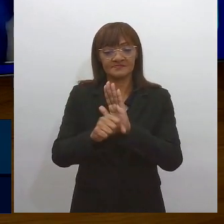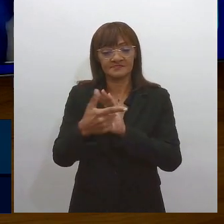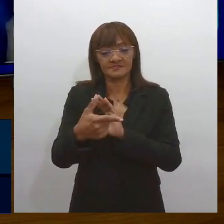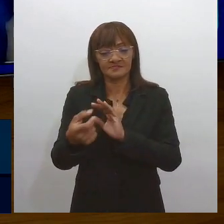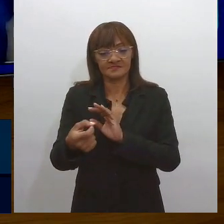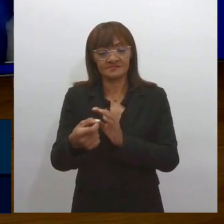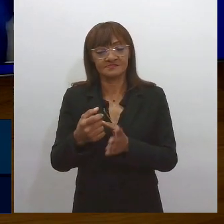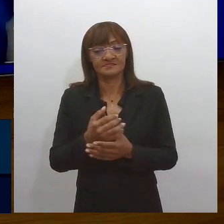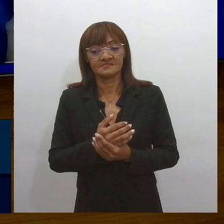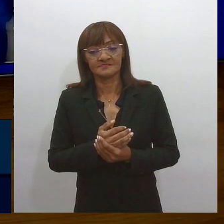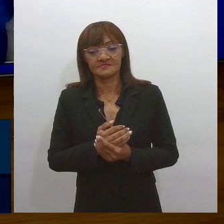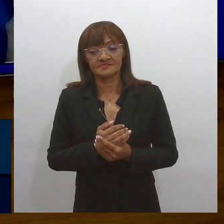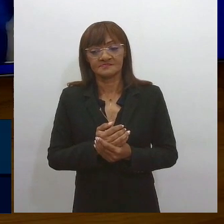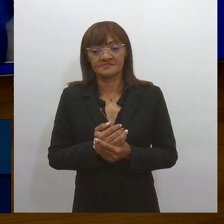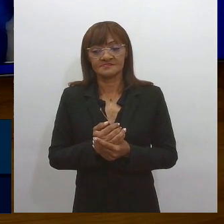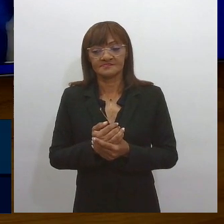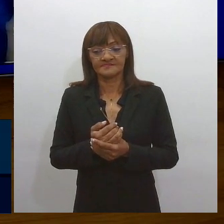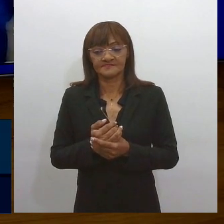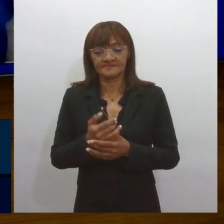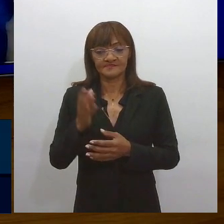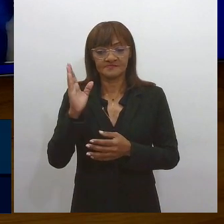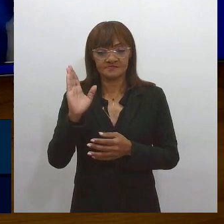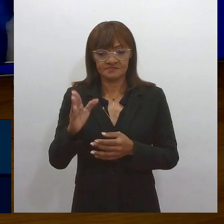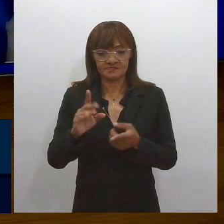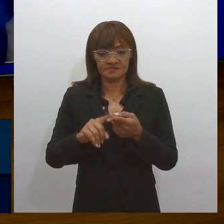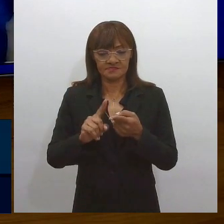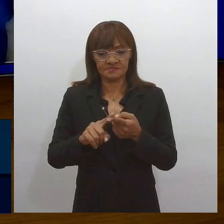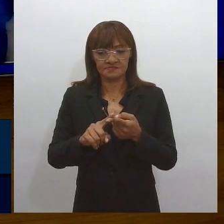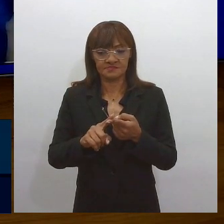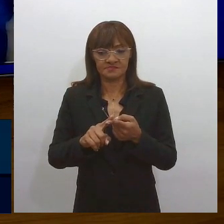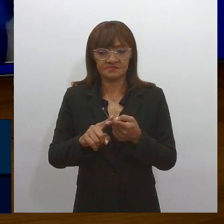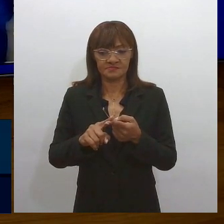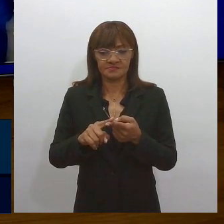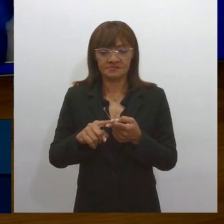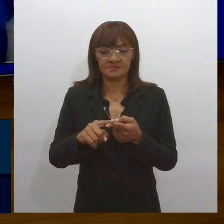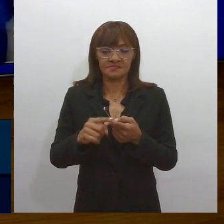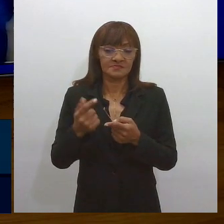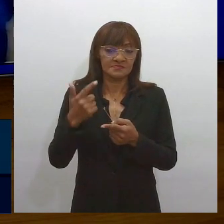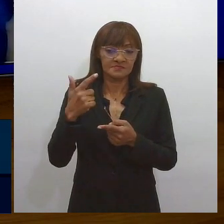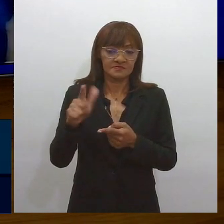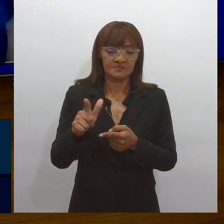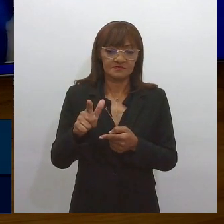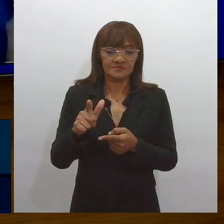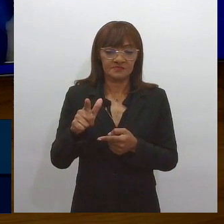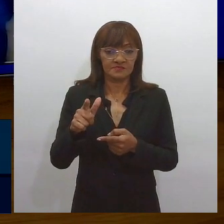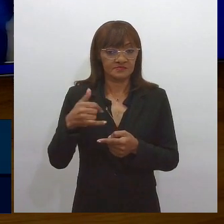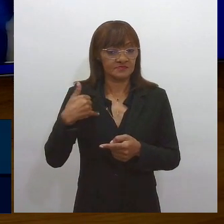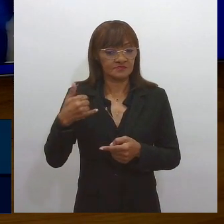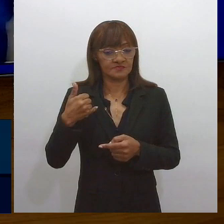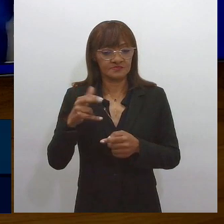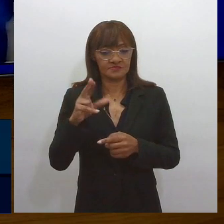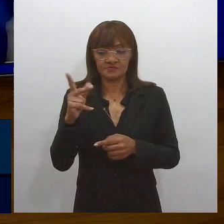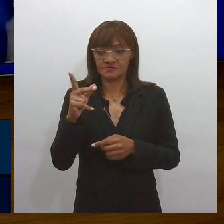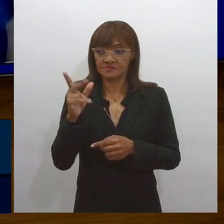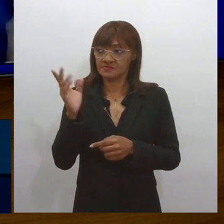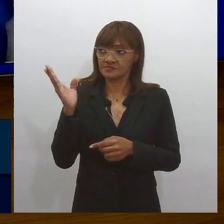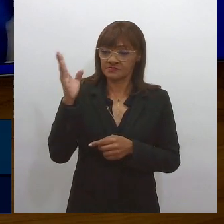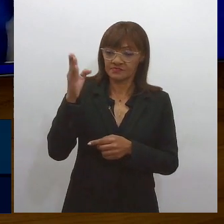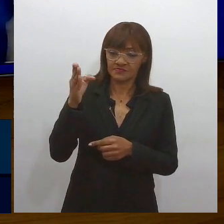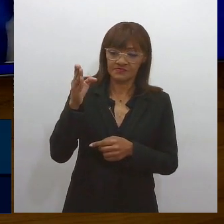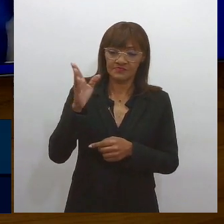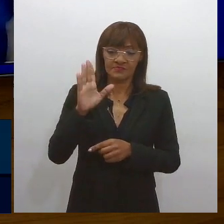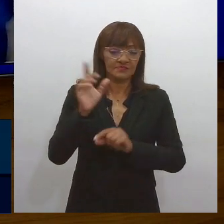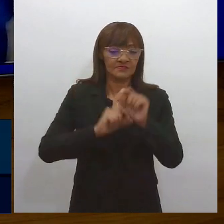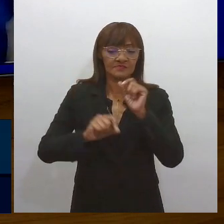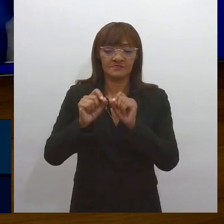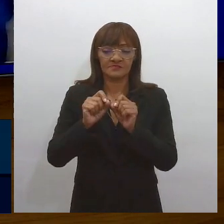aí já um pouco mais velho isso eh fazendo uma apresentação Essa foto é de 2017 quando eu ocupei